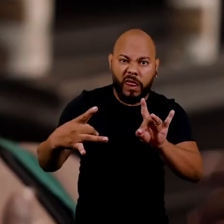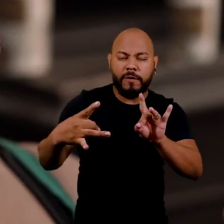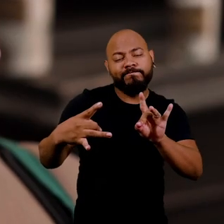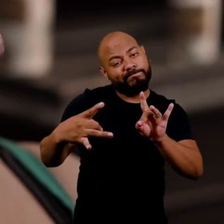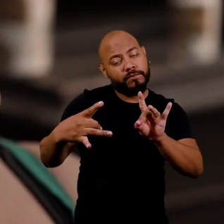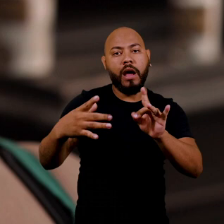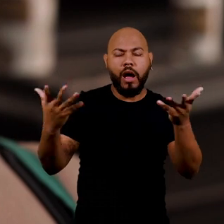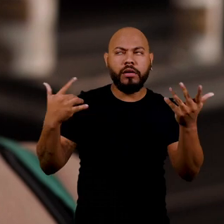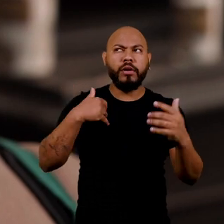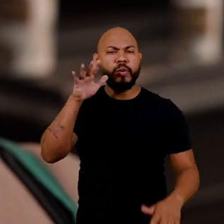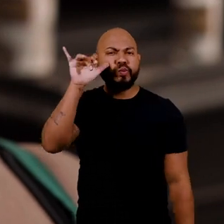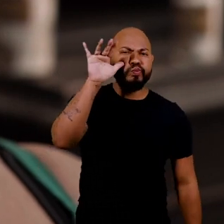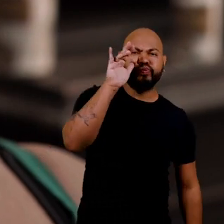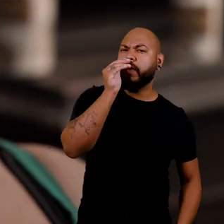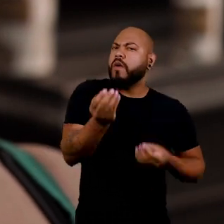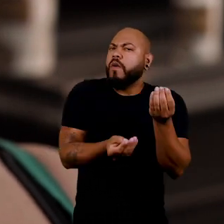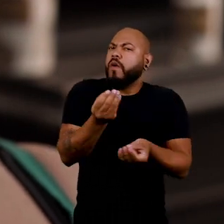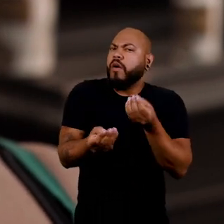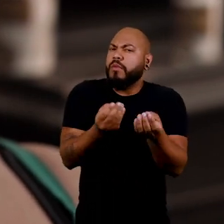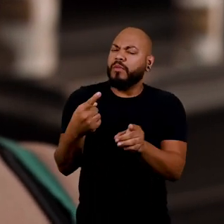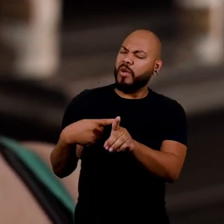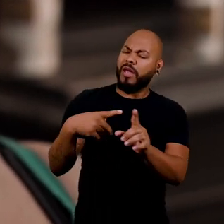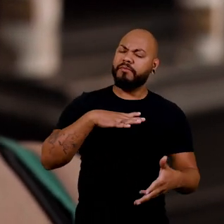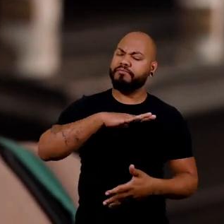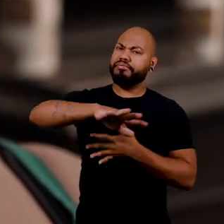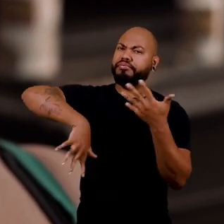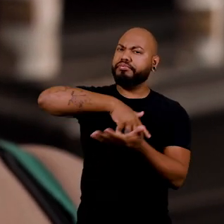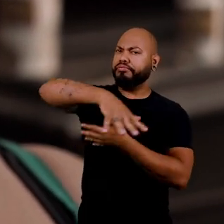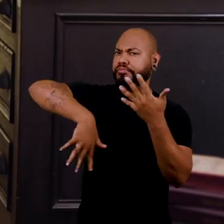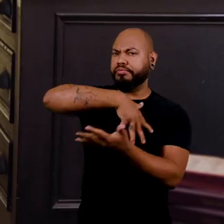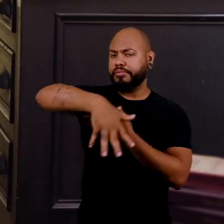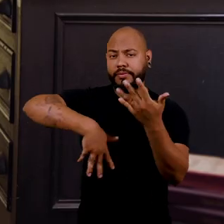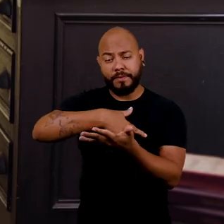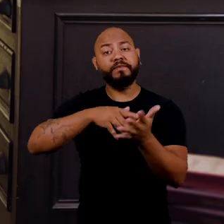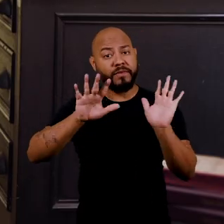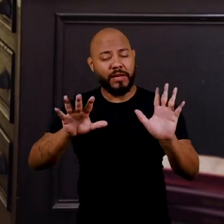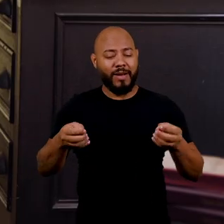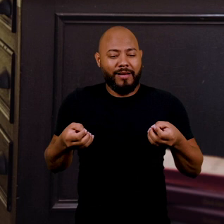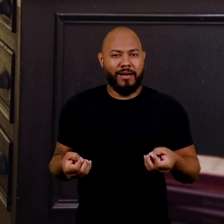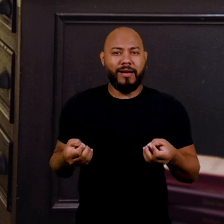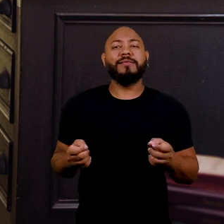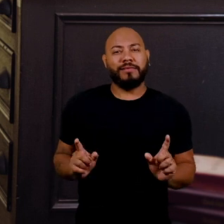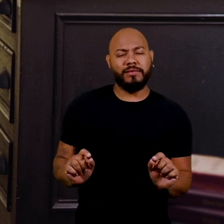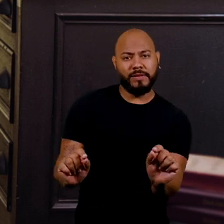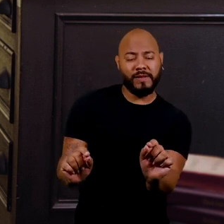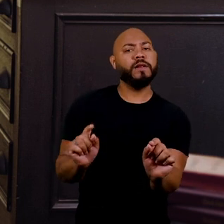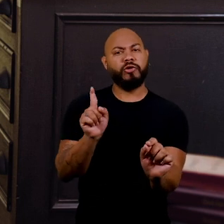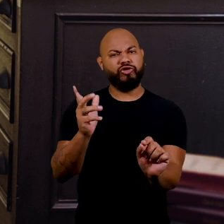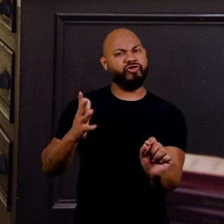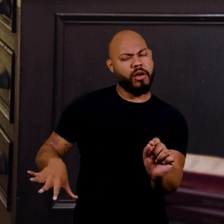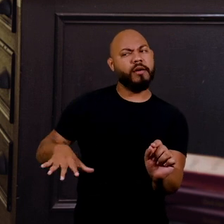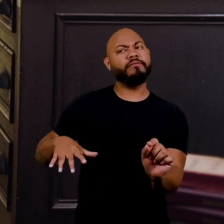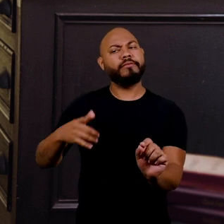Então eu fiquei muito curiosa para saber qual que era a desordem causada, que a célula causava. E o câncer de ovário, ele entrou na minha vida porque já trabalhando